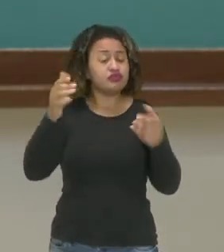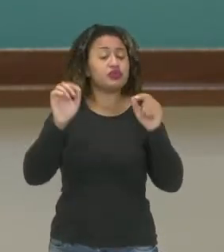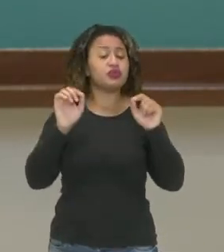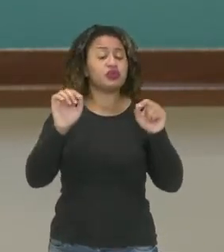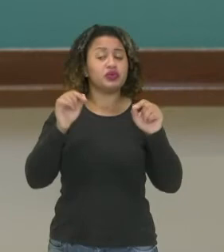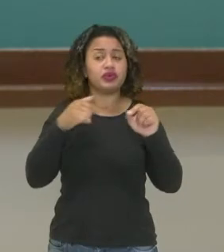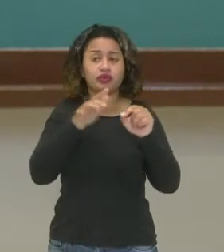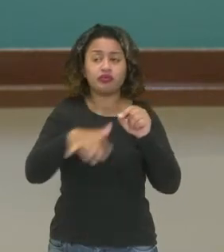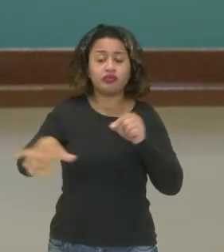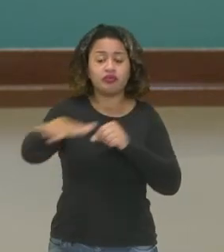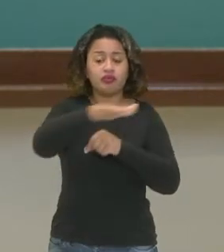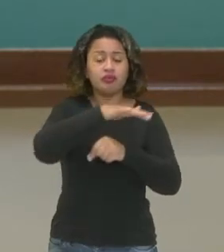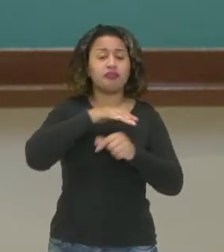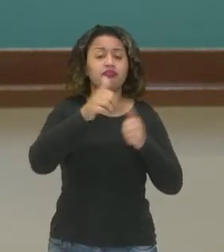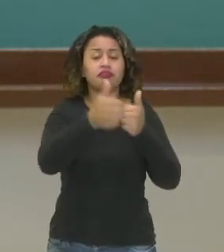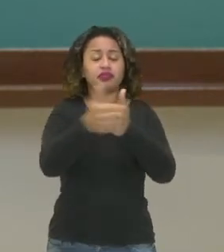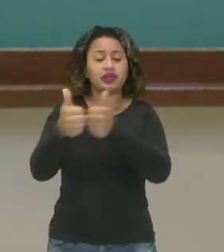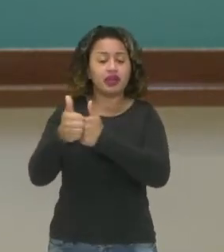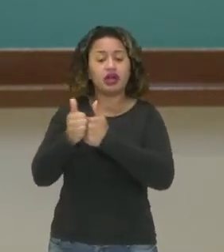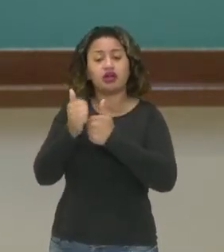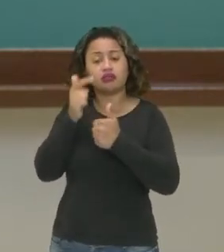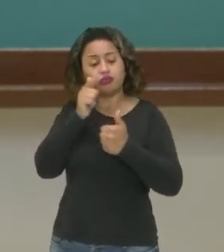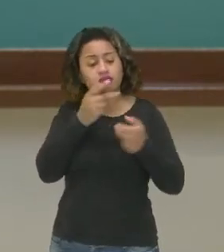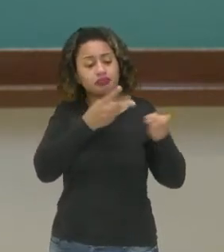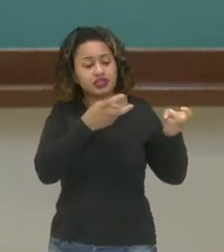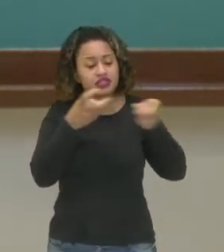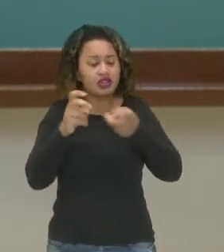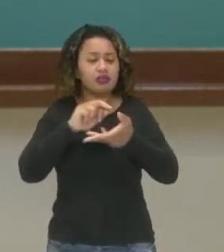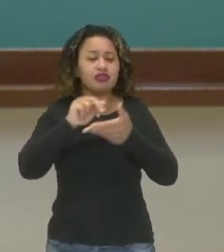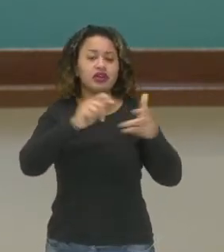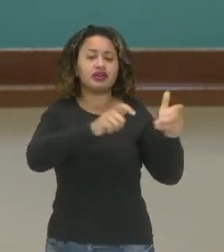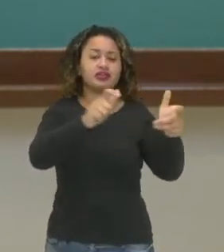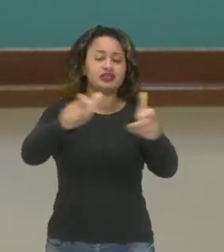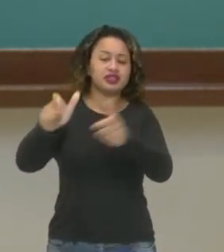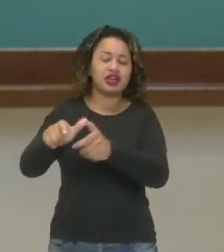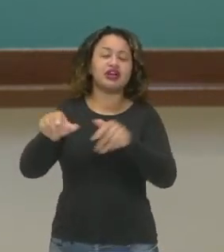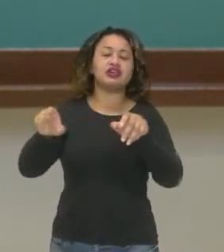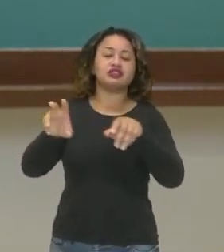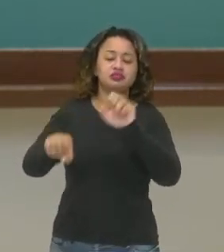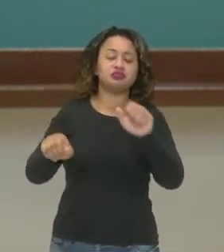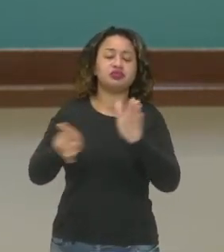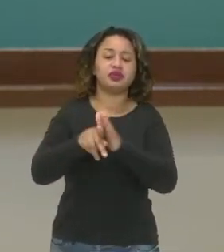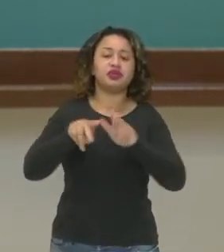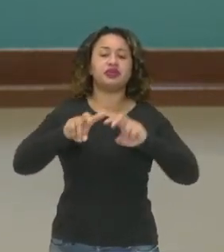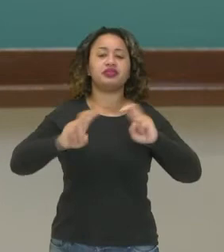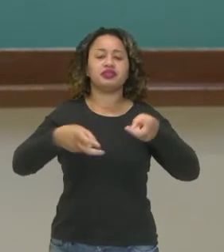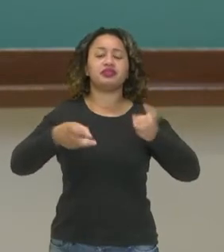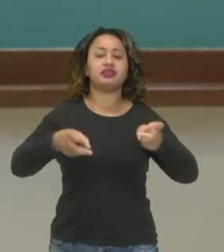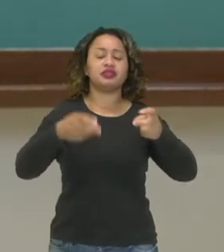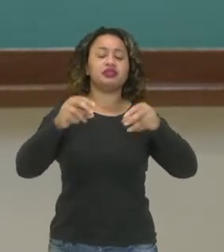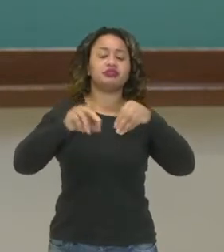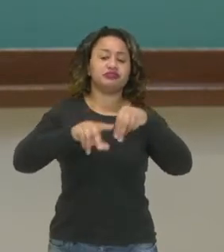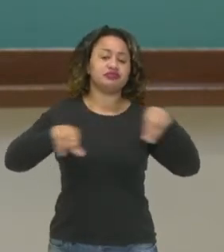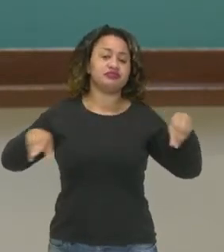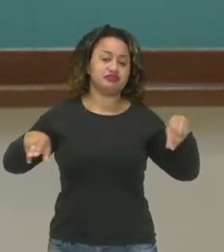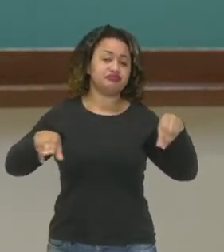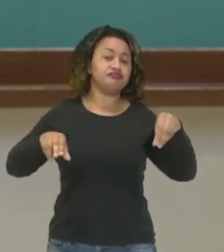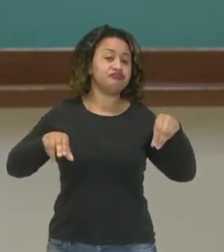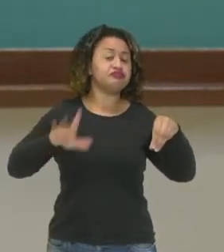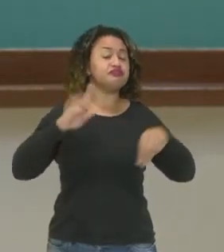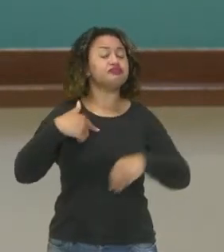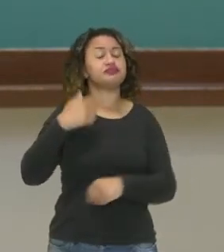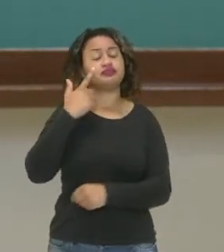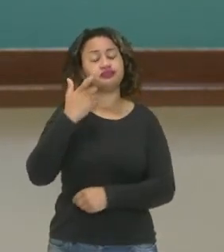nos arredores você vê várias partes de extração, né, de mineradoras ali naquele espaço, tá? Bem